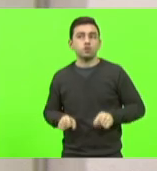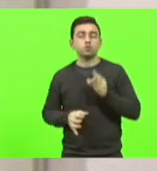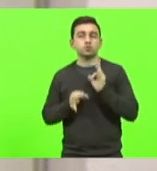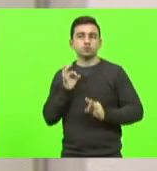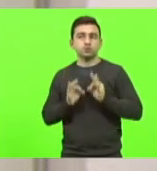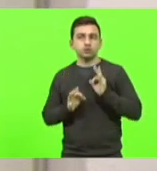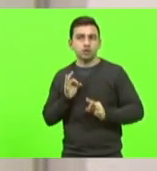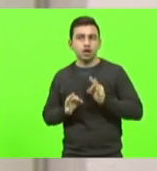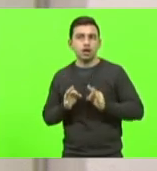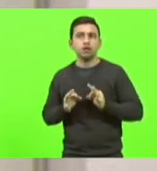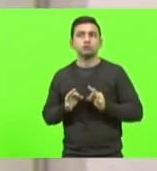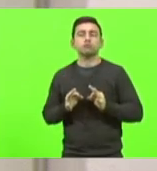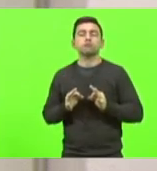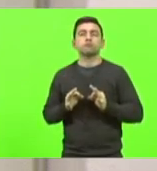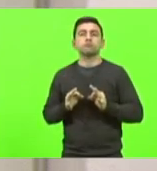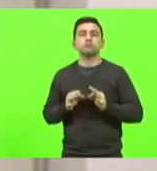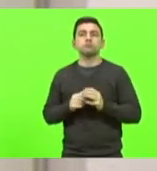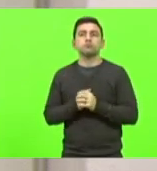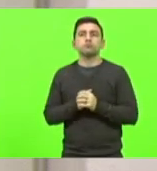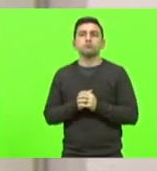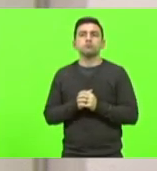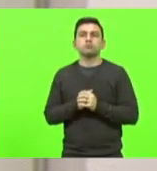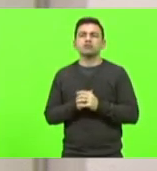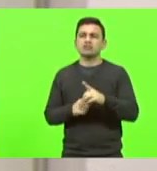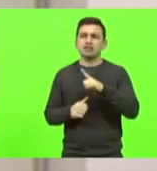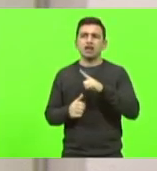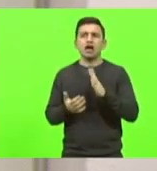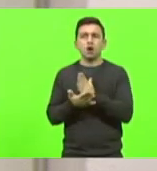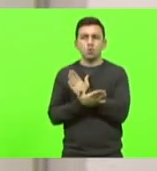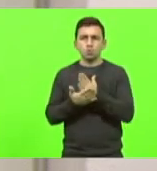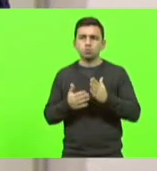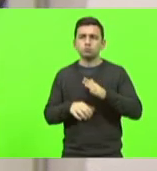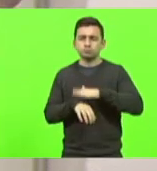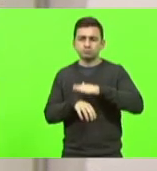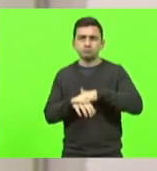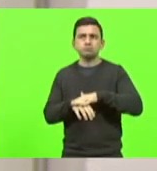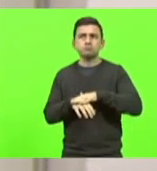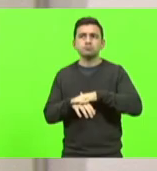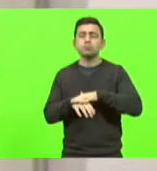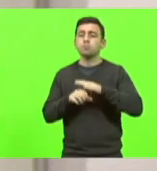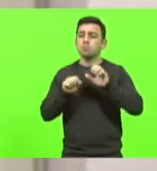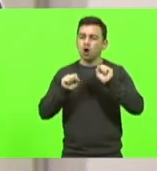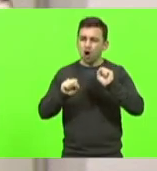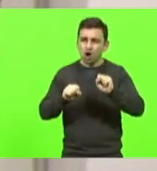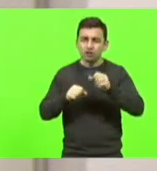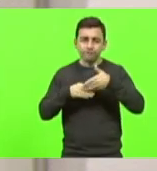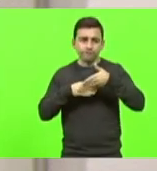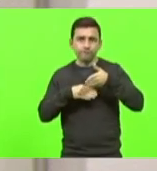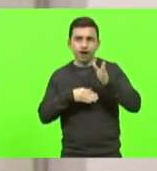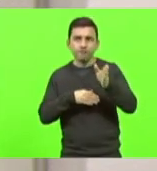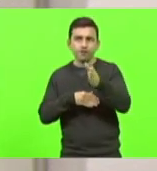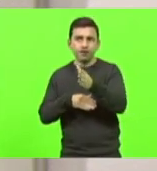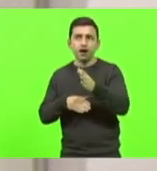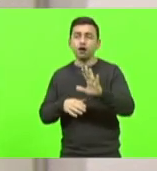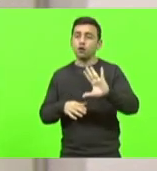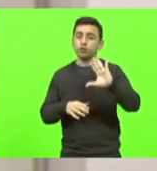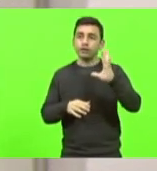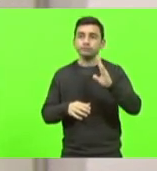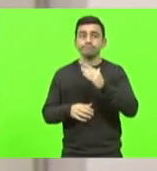do oficial de justiça por exemplo que cumprir atos judiciais e que pode falecer também em razão de uma medida judicial